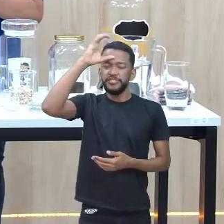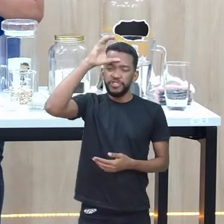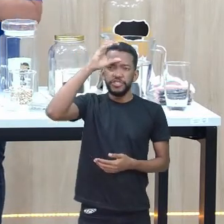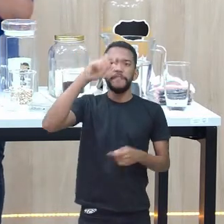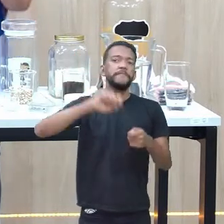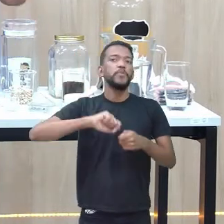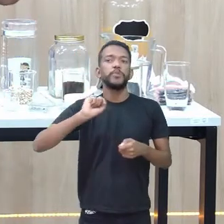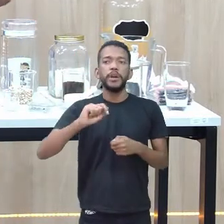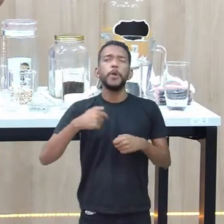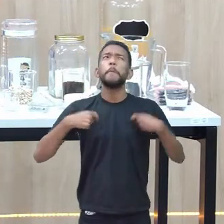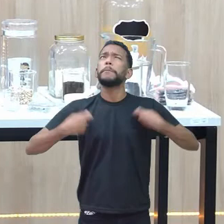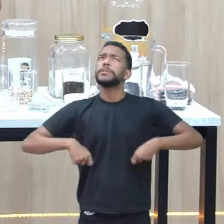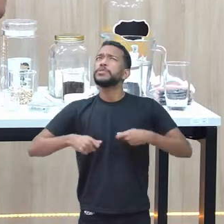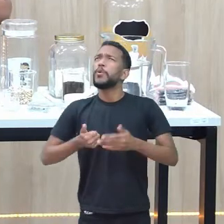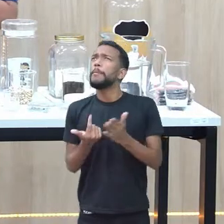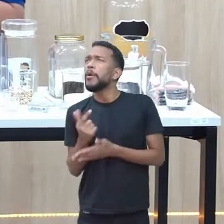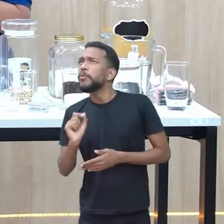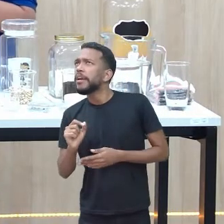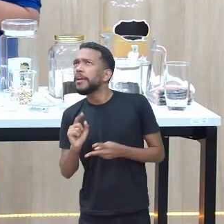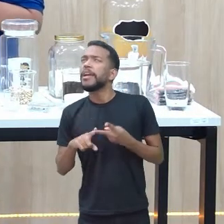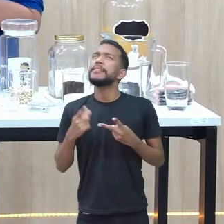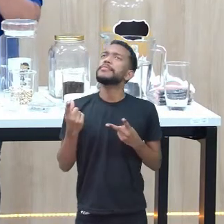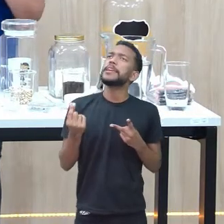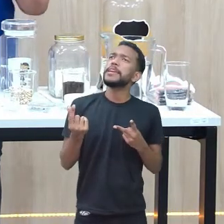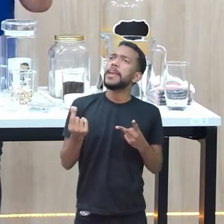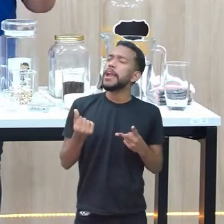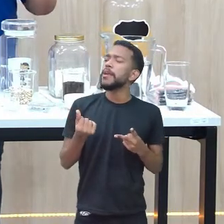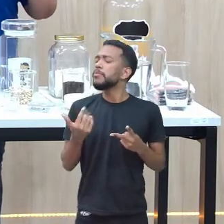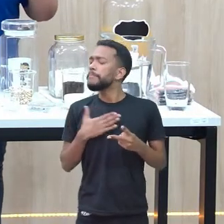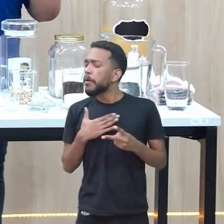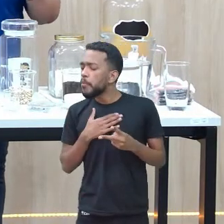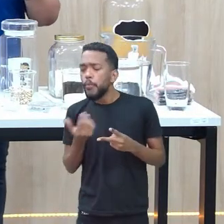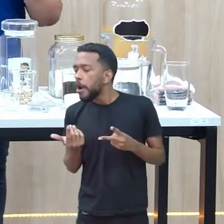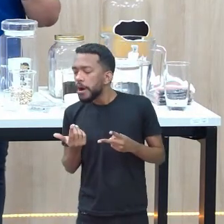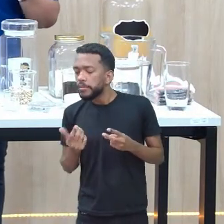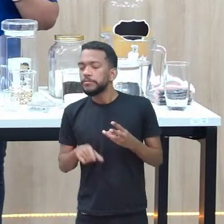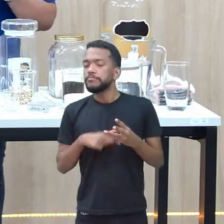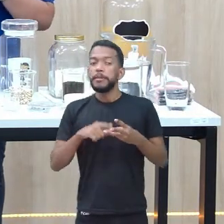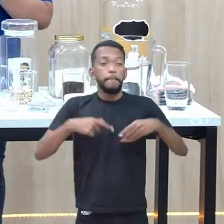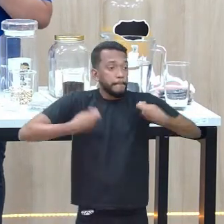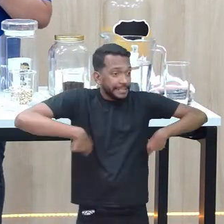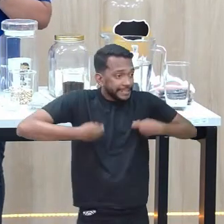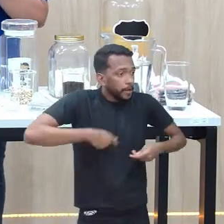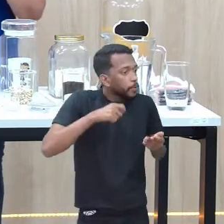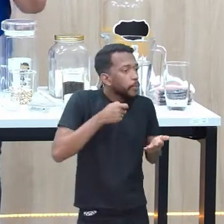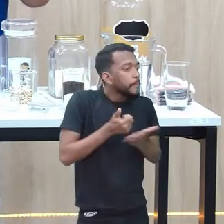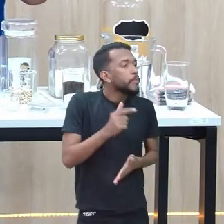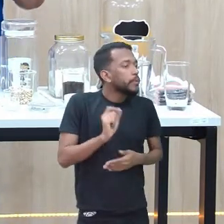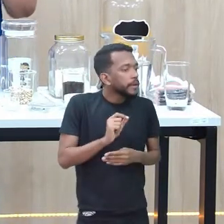comprar? Quanto eu tenho para gastar? O que é necessário, de fato, comprar?